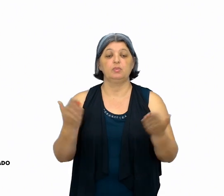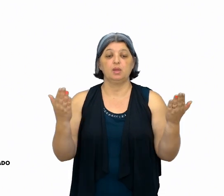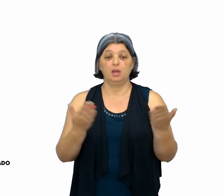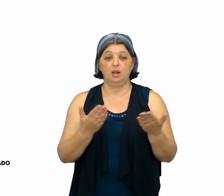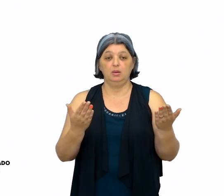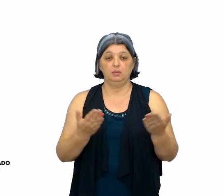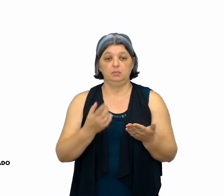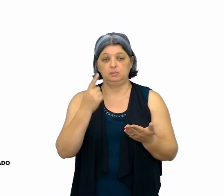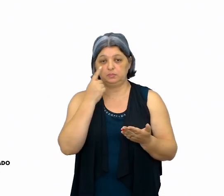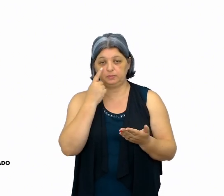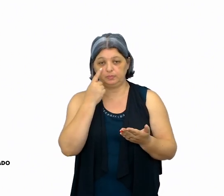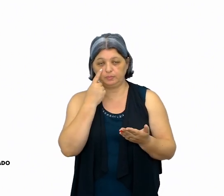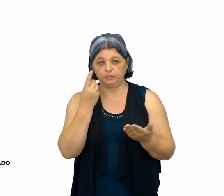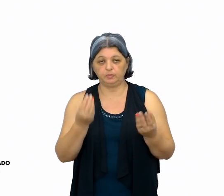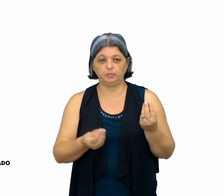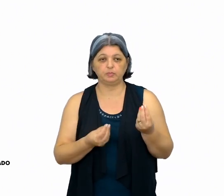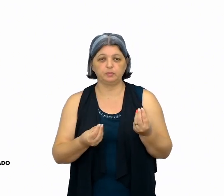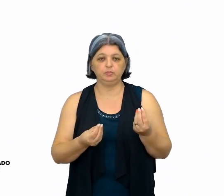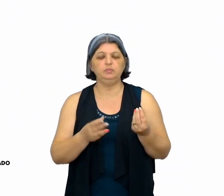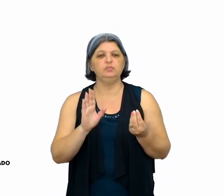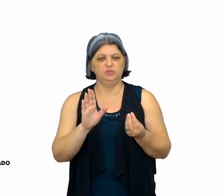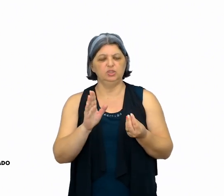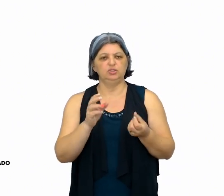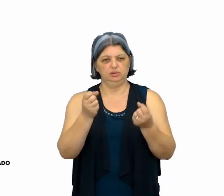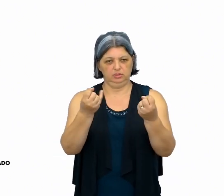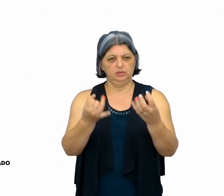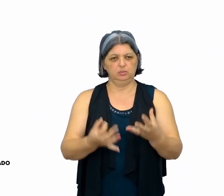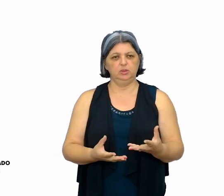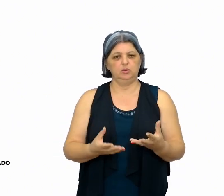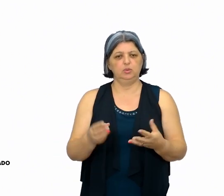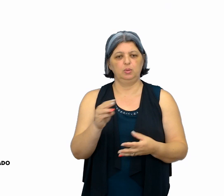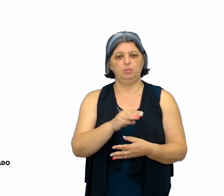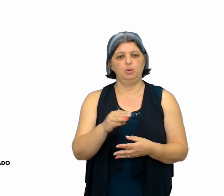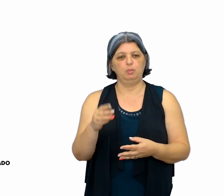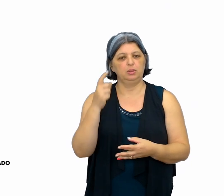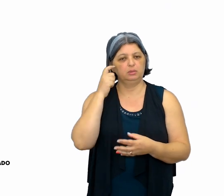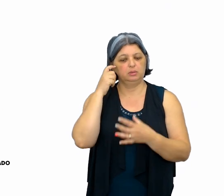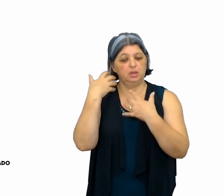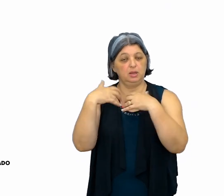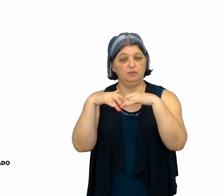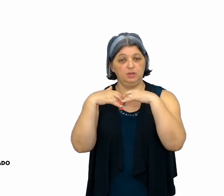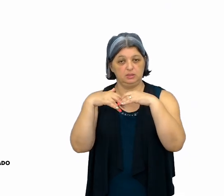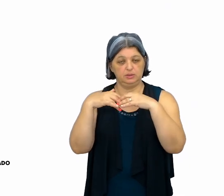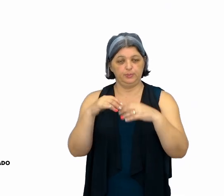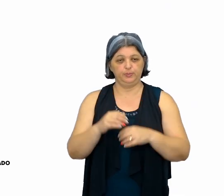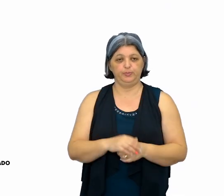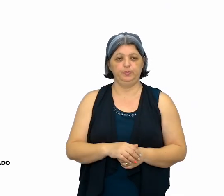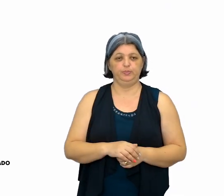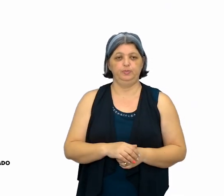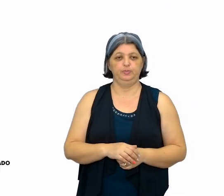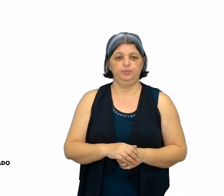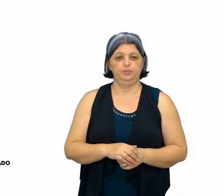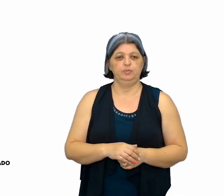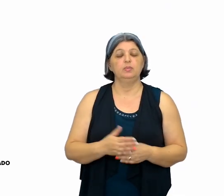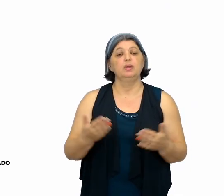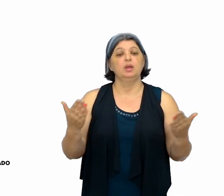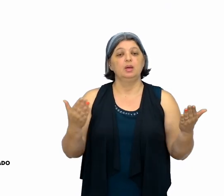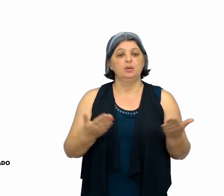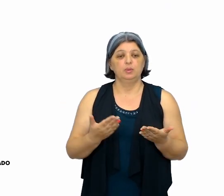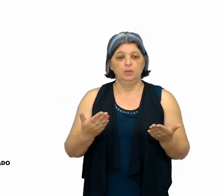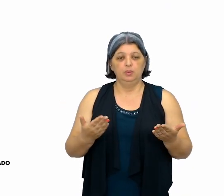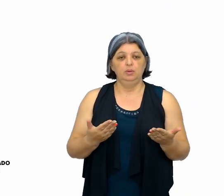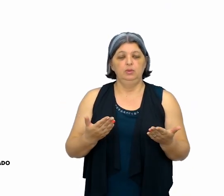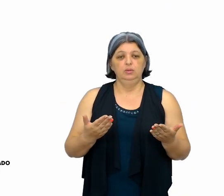um pouquinho aqui sobre o que nós acabamos de falar, que é um momento de reflexão mesmo. Acabamos, então,